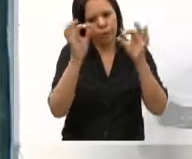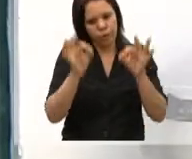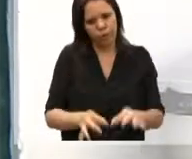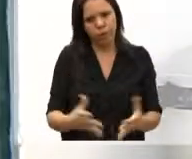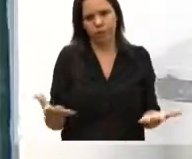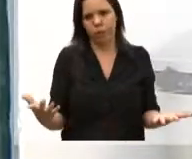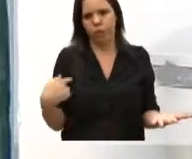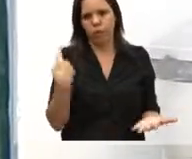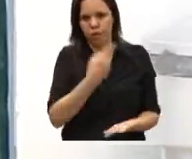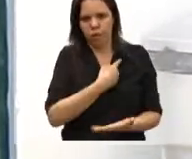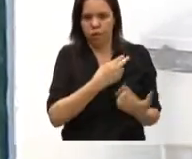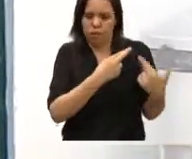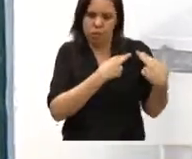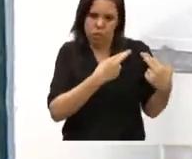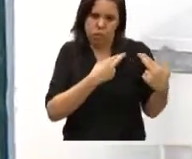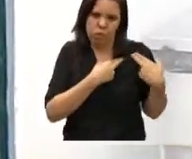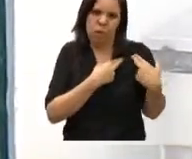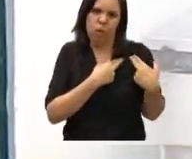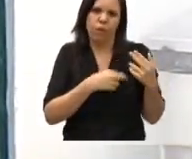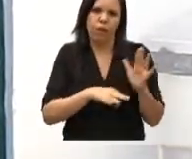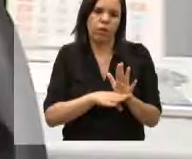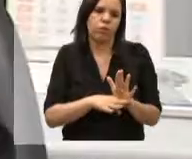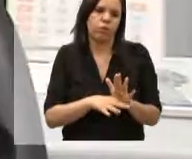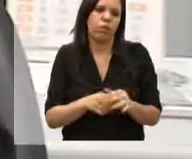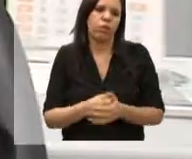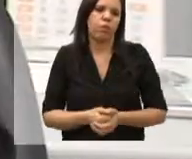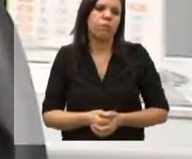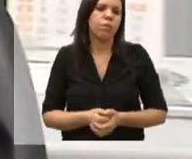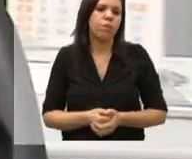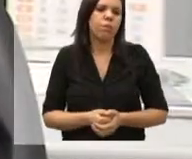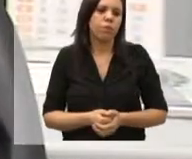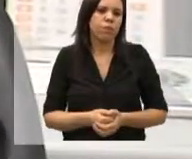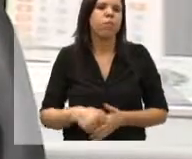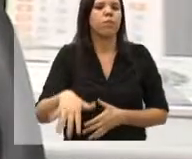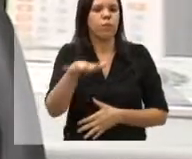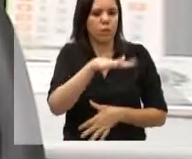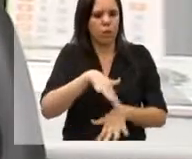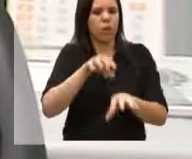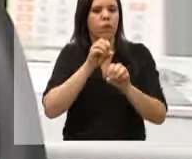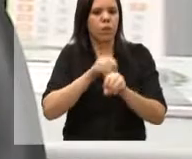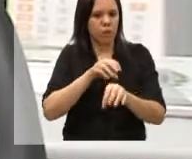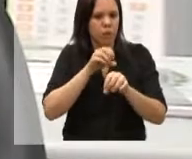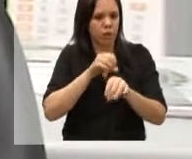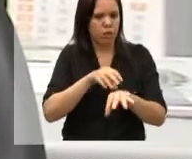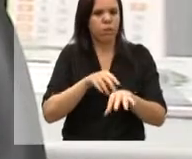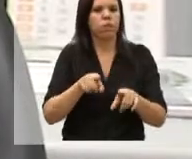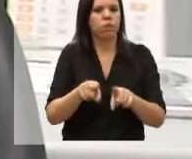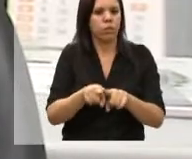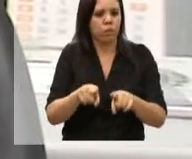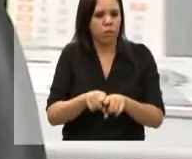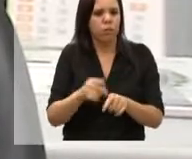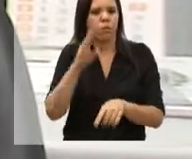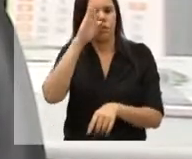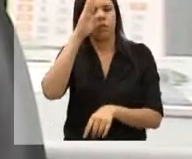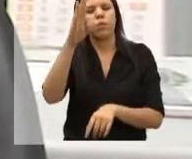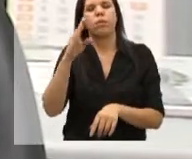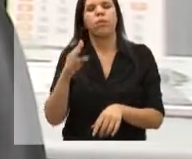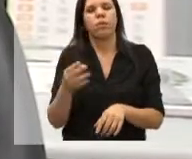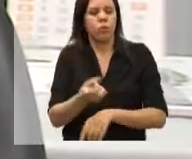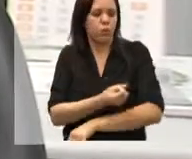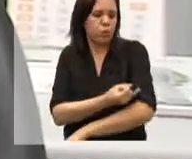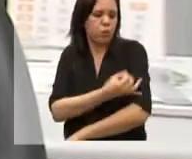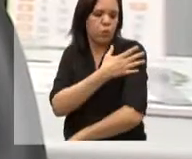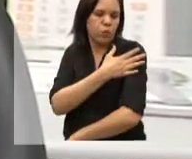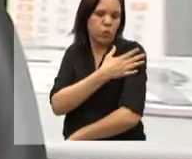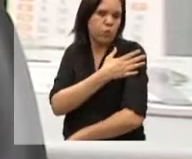gente agora correr atrás desse prejuízo. E o mesmo acontece na área da educação. Da educação também, principalmente no ensino